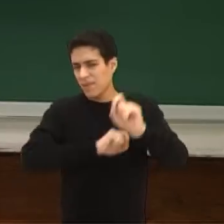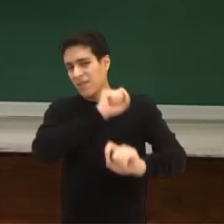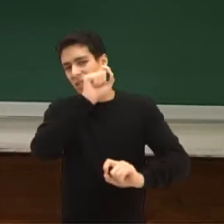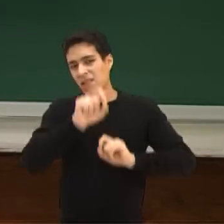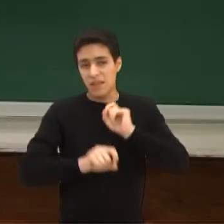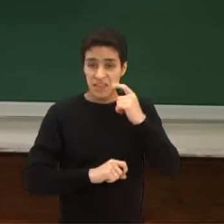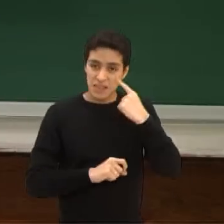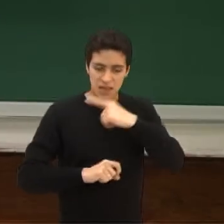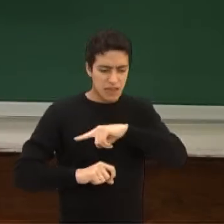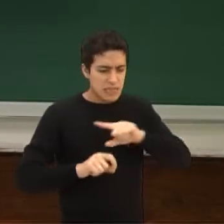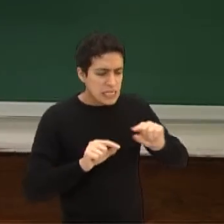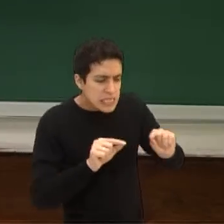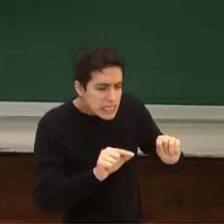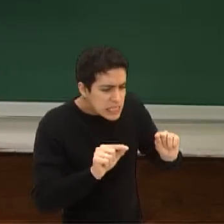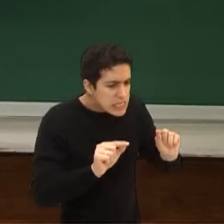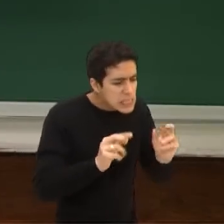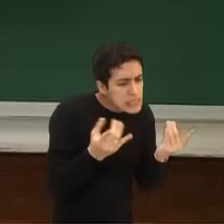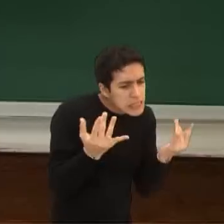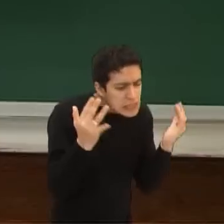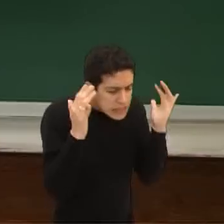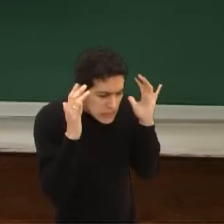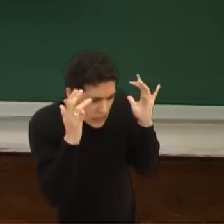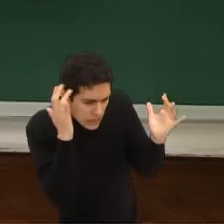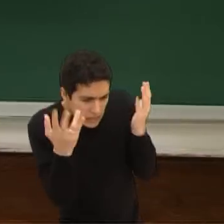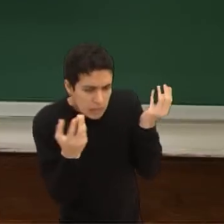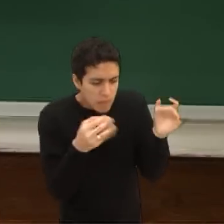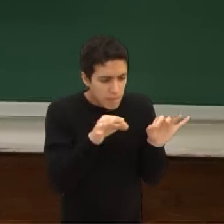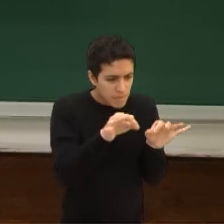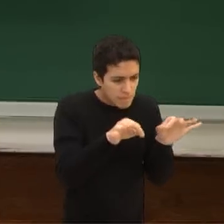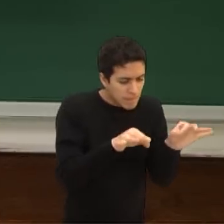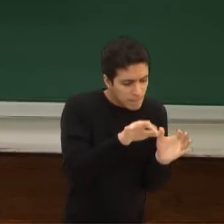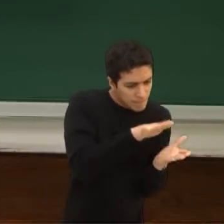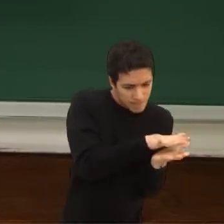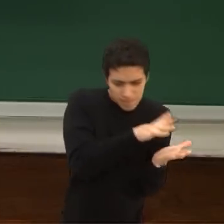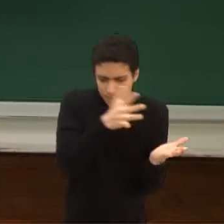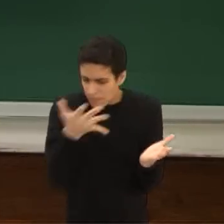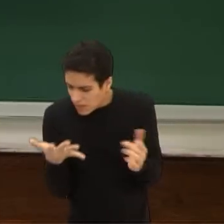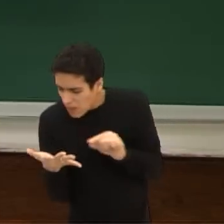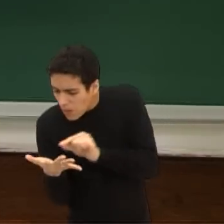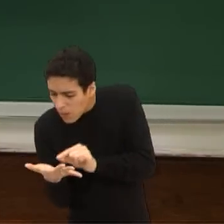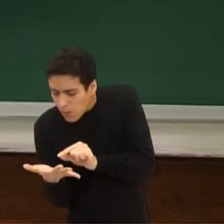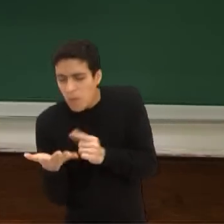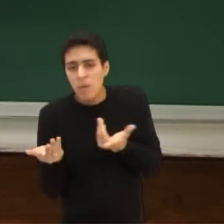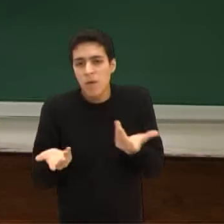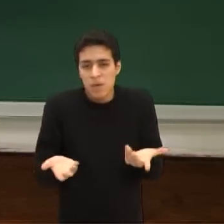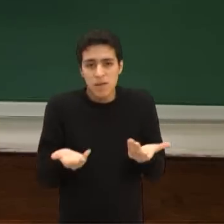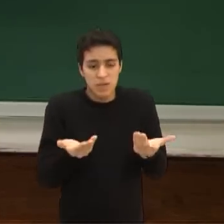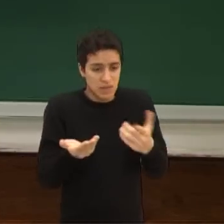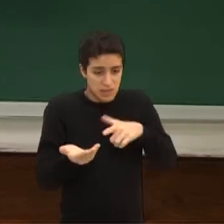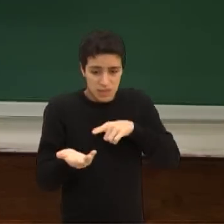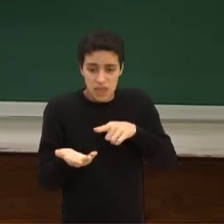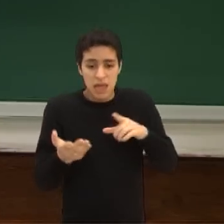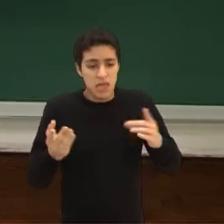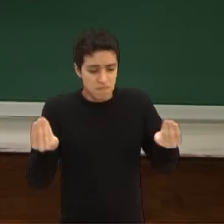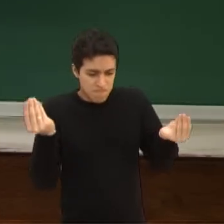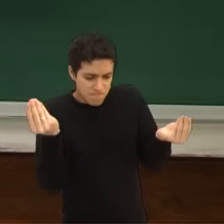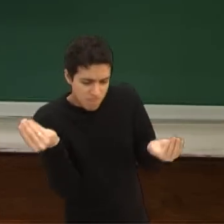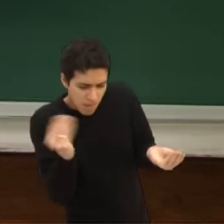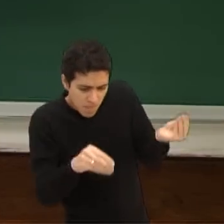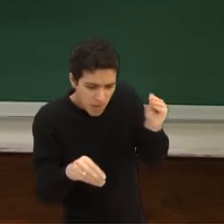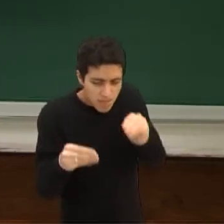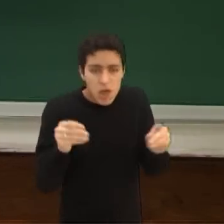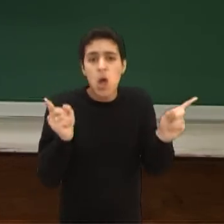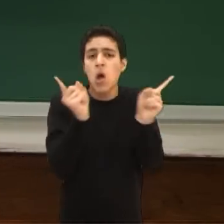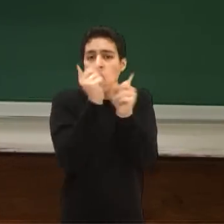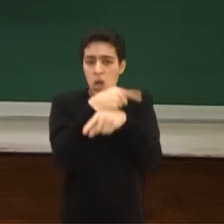estudamos situações, problemas envolvendo as planificações dos sólidos. Quando nós temos eles planos e montamos,